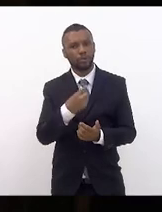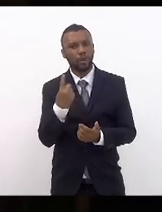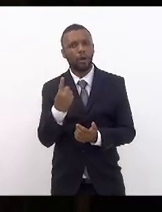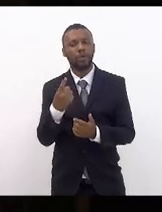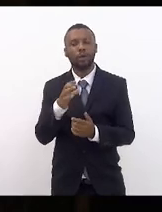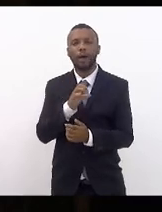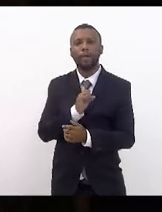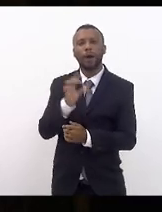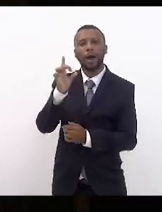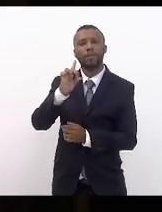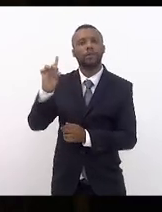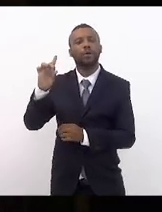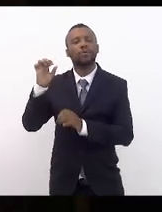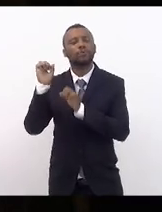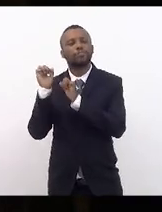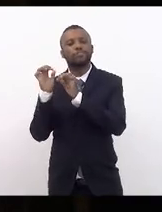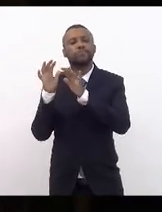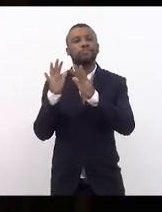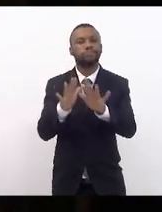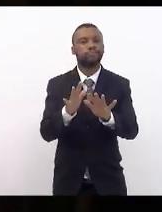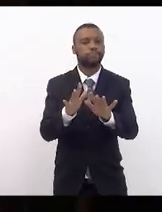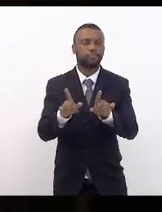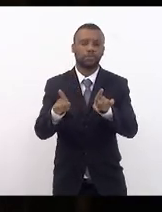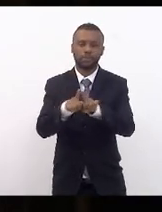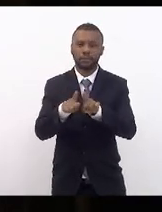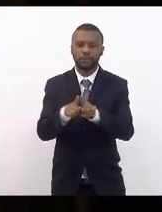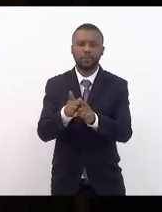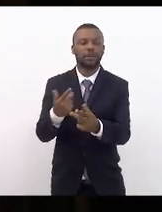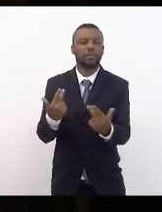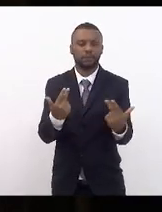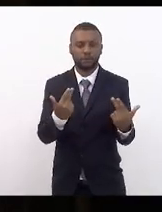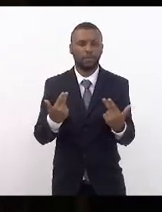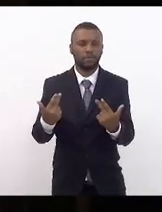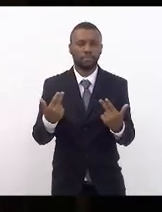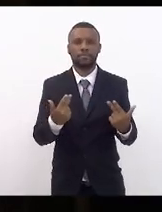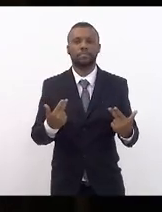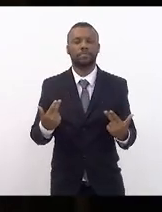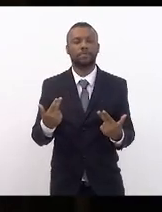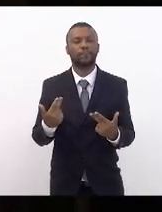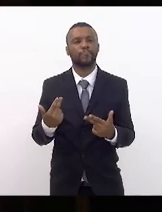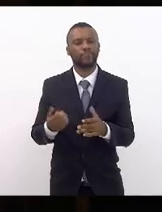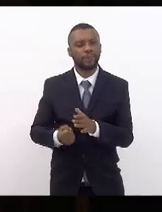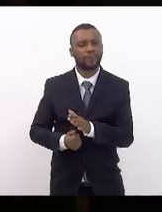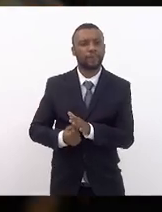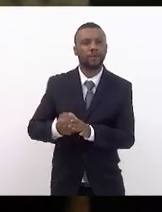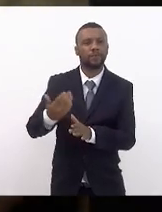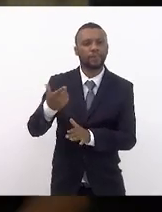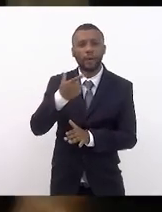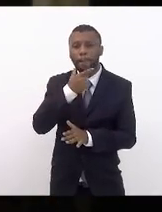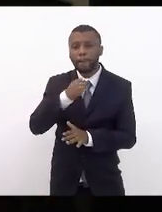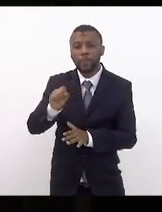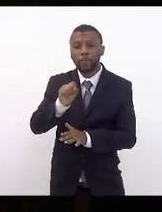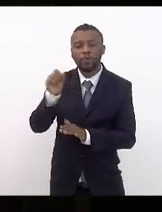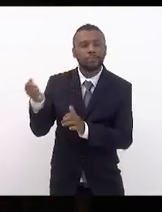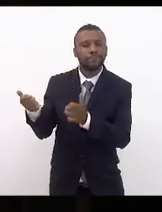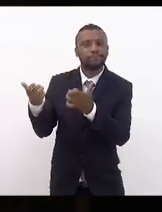Deus, refletido desta maneira também. Muitas vezes meu sogro me diz assim,